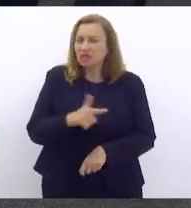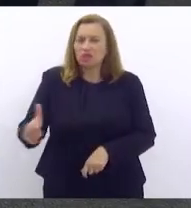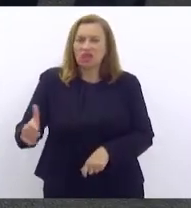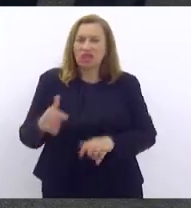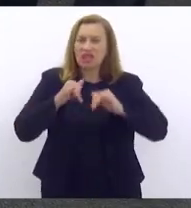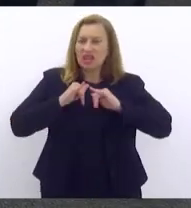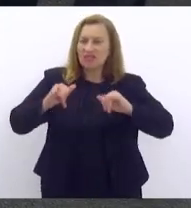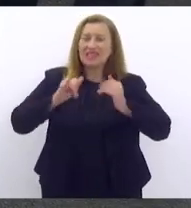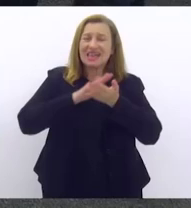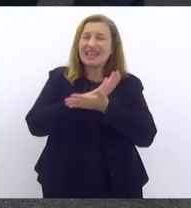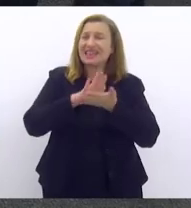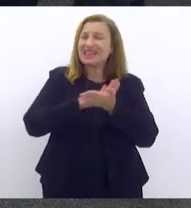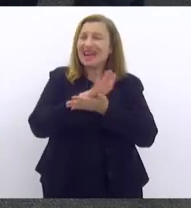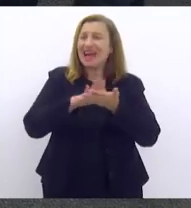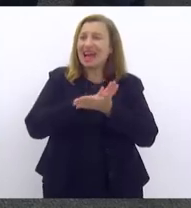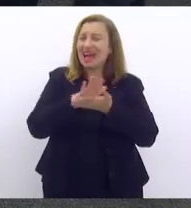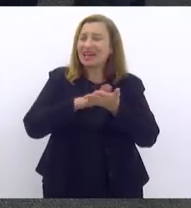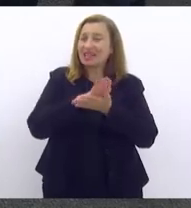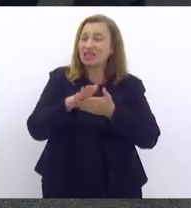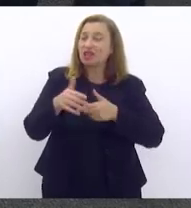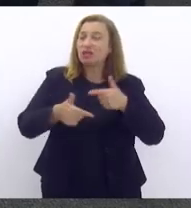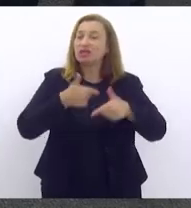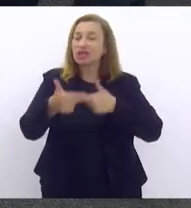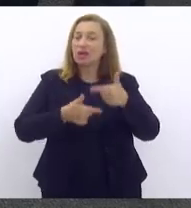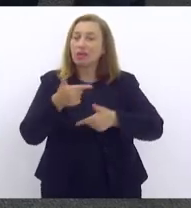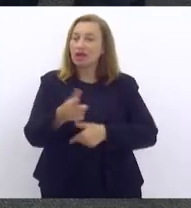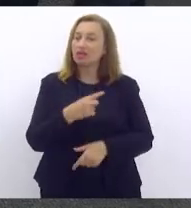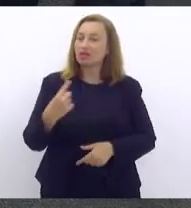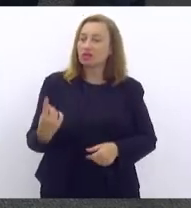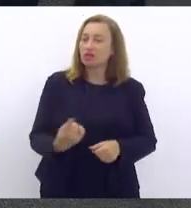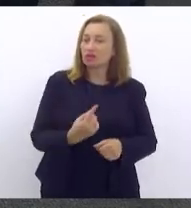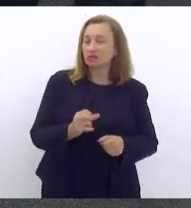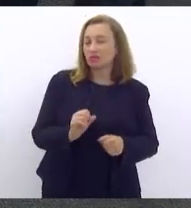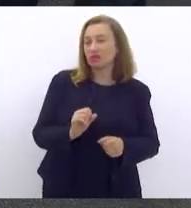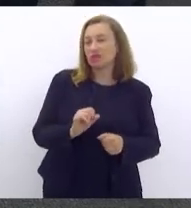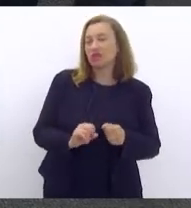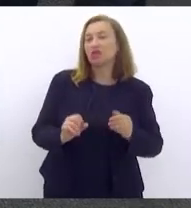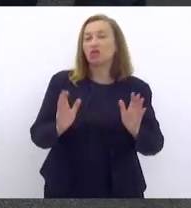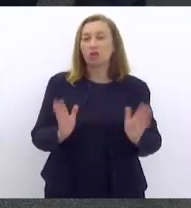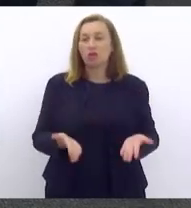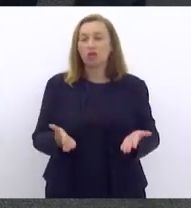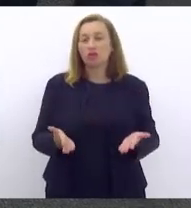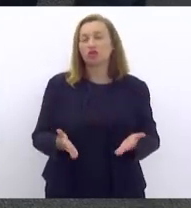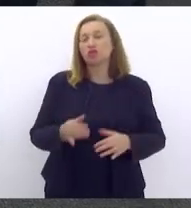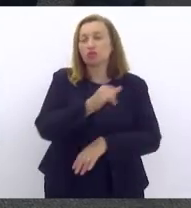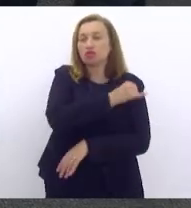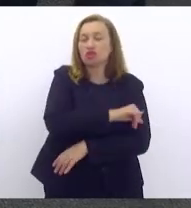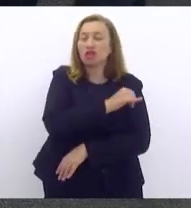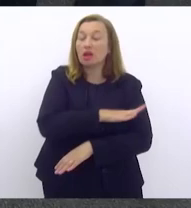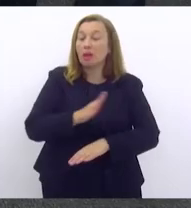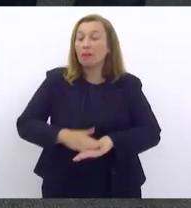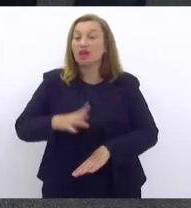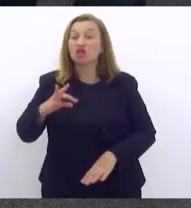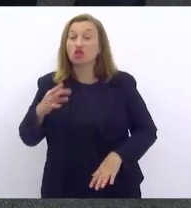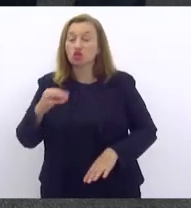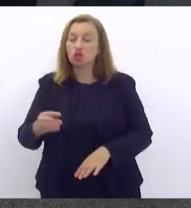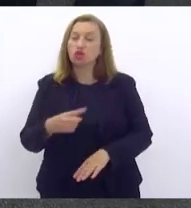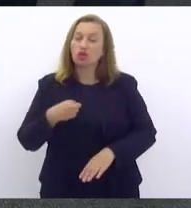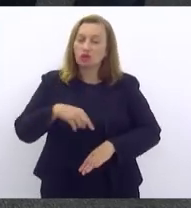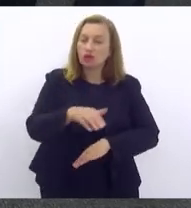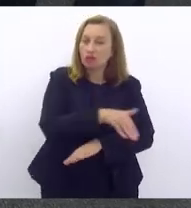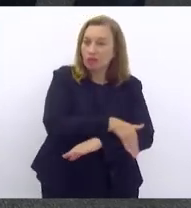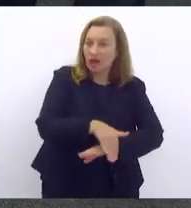linha que seja sobre esse grande trabalho que a gente tem feito no Rio de Janeiro hoje. E mais do que isso, nós fomos para as